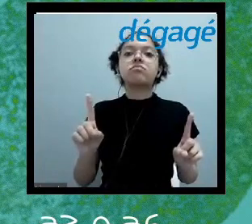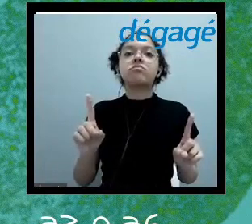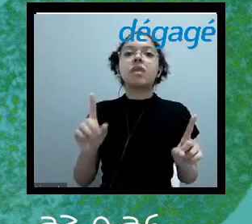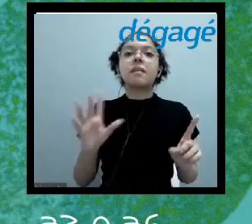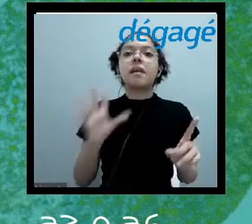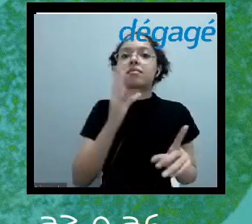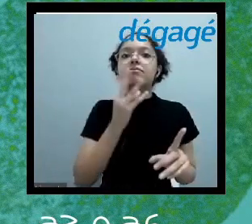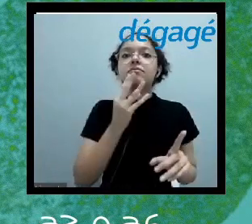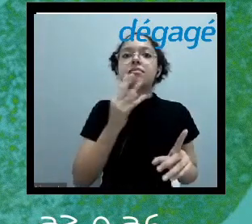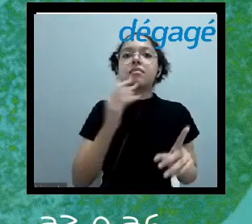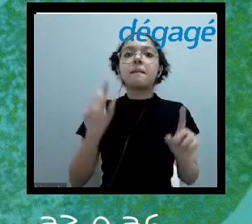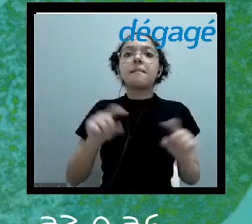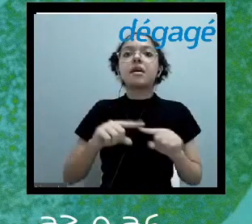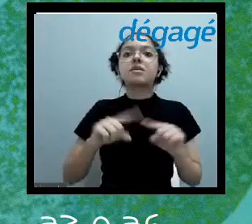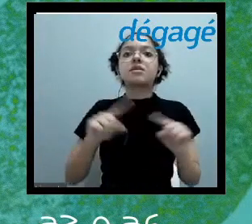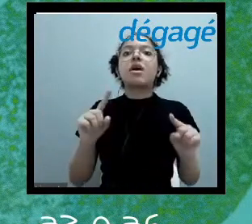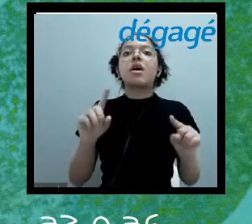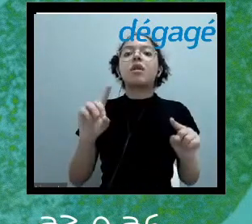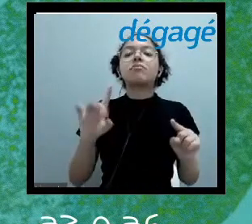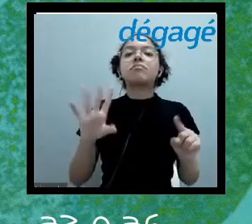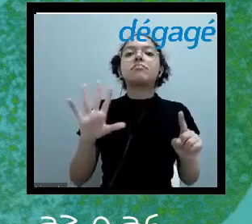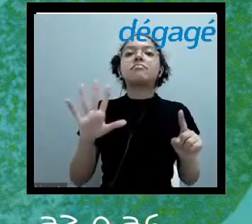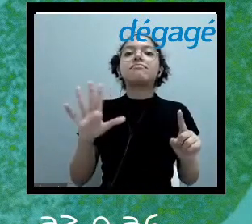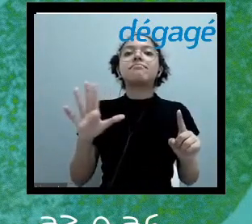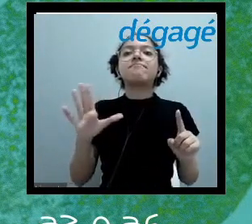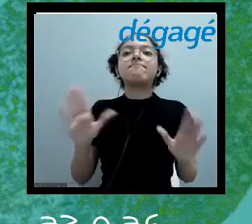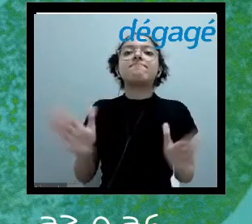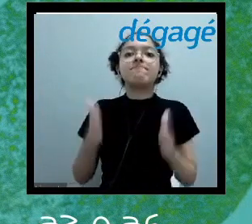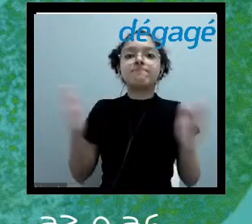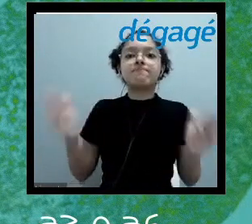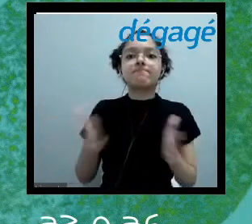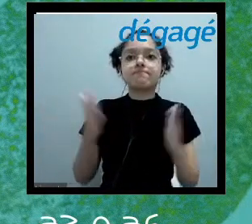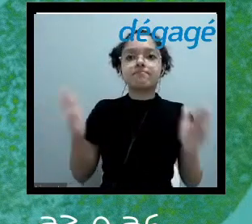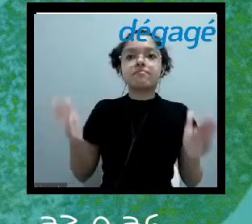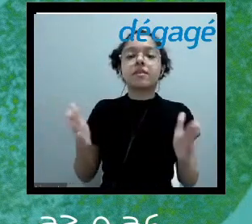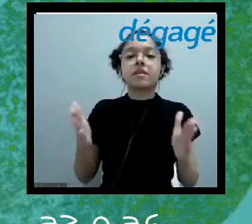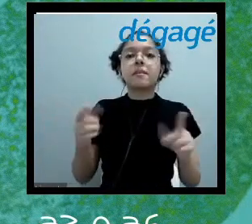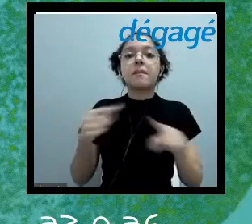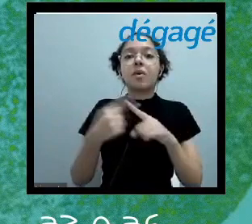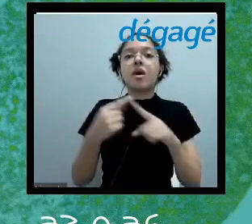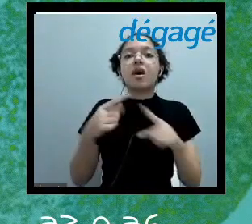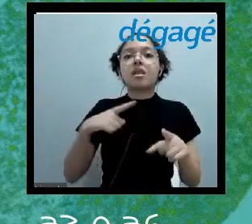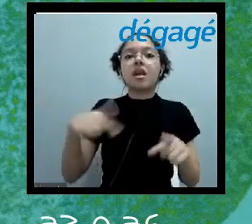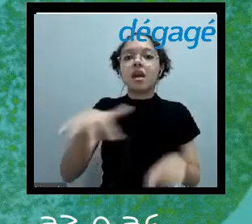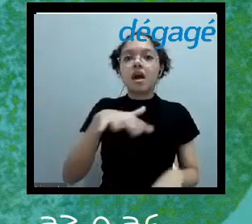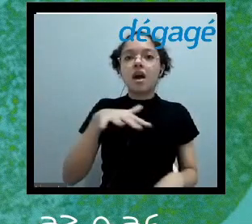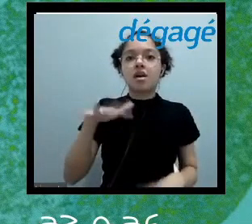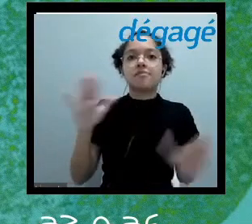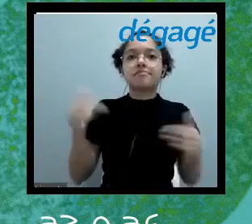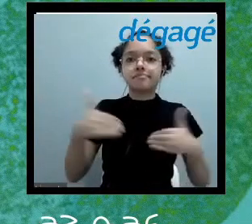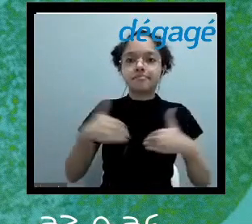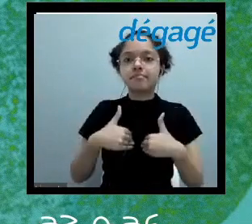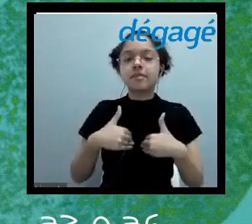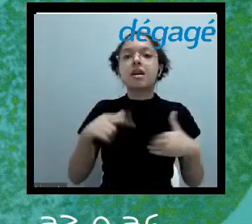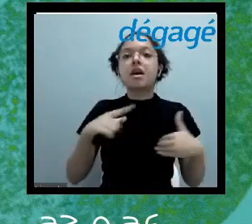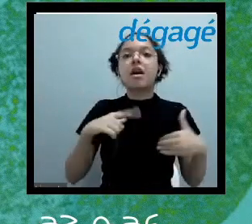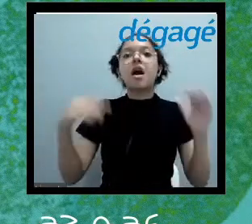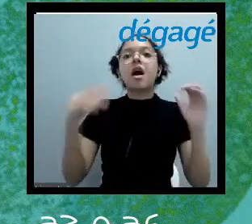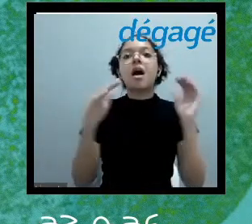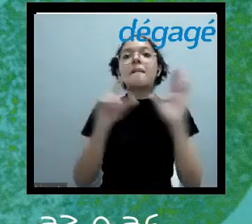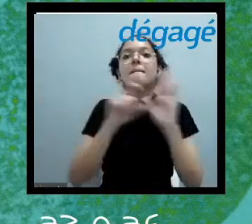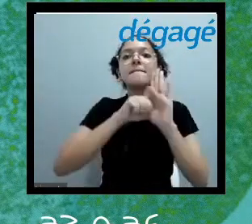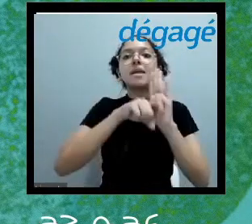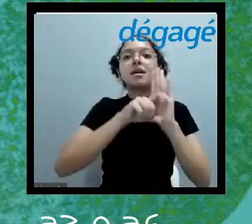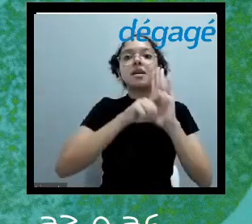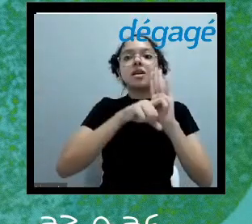Tem alguns mitos que ainda estão a se quebrar, né? Ou seja, eles vivem no mundo deles? Não, a gente vive num mundo só,